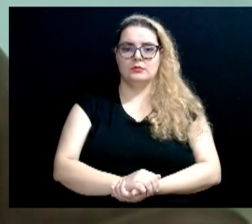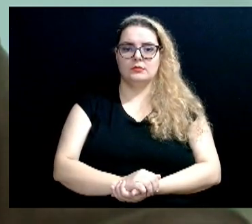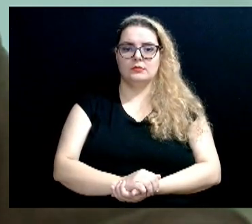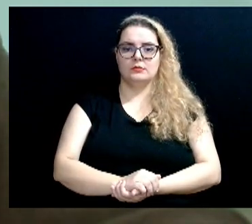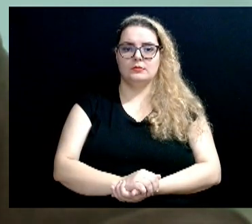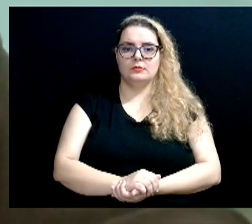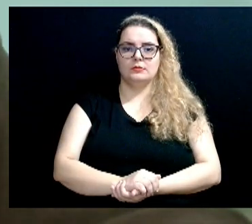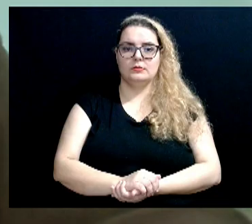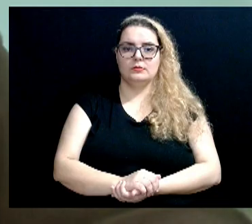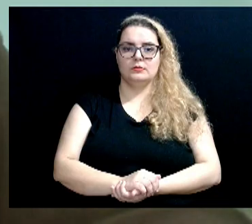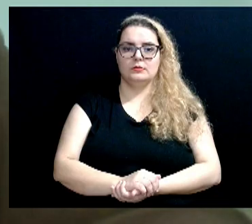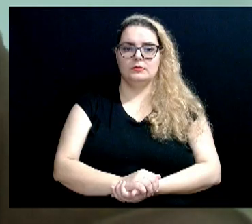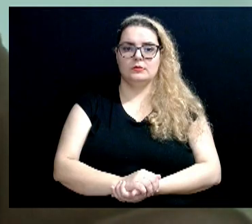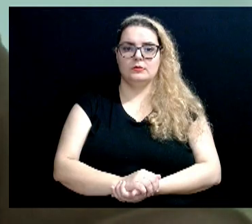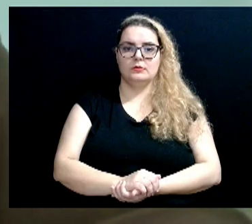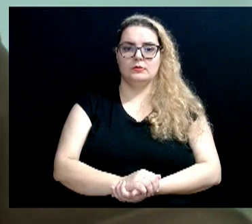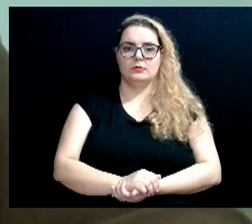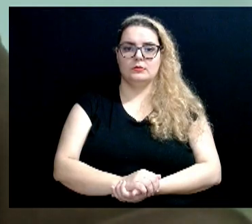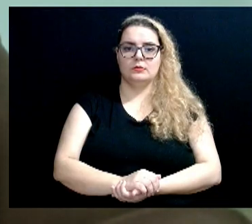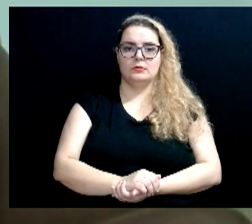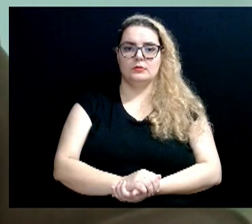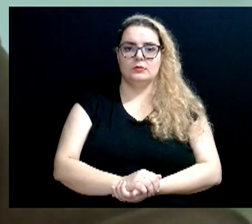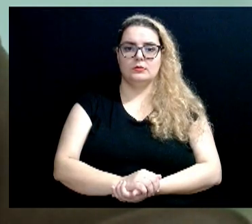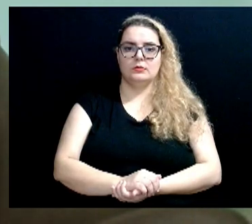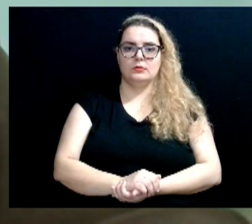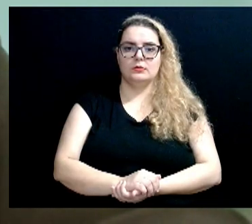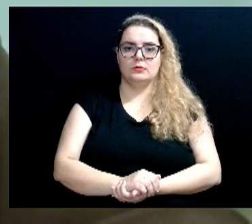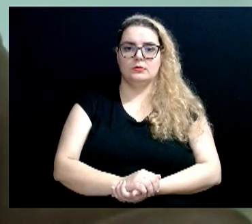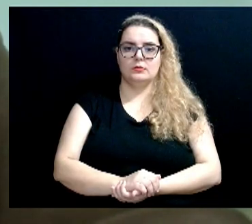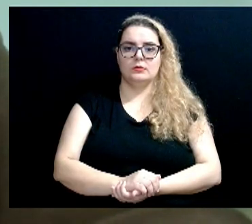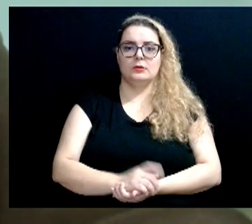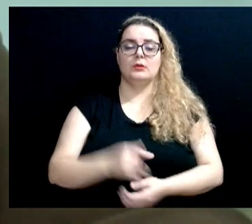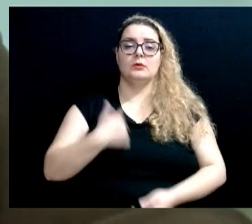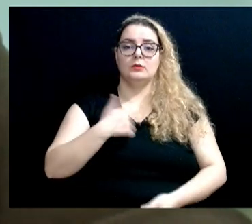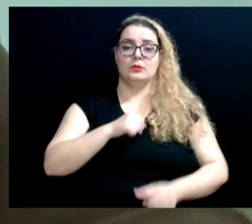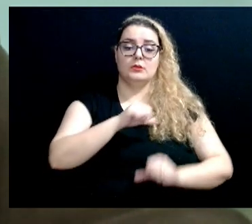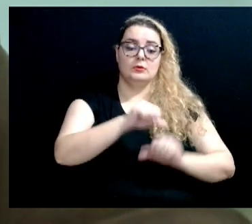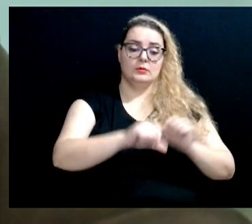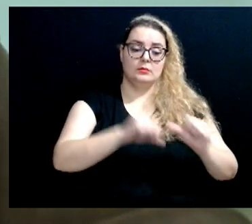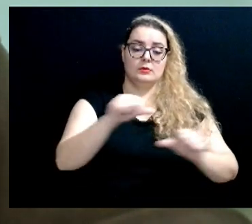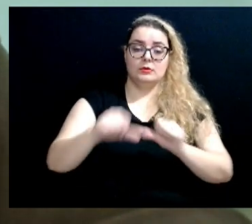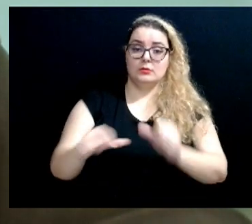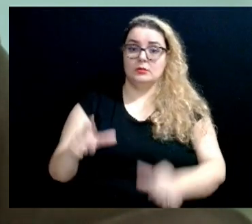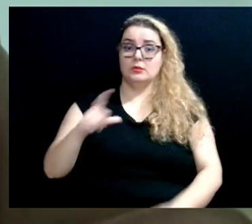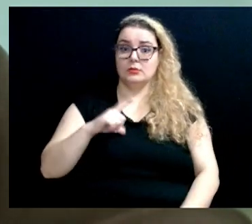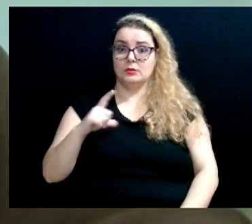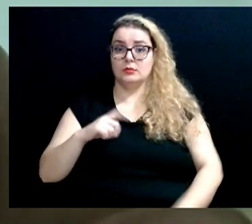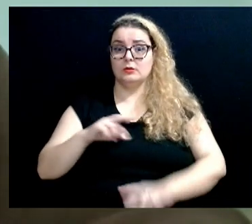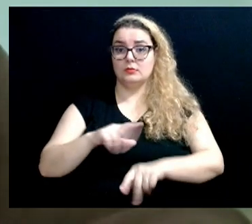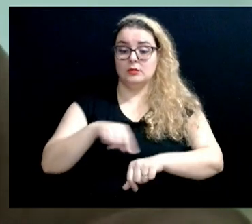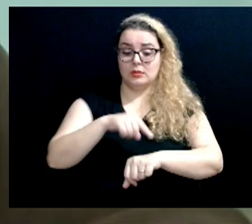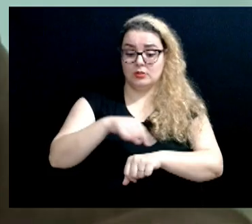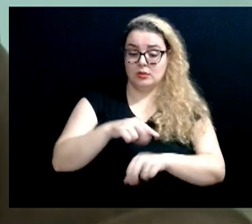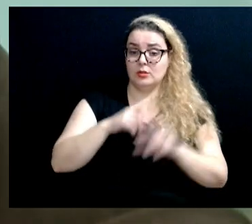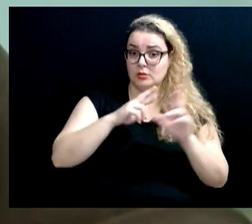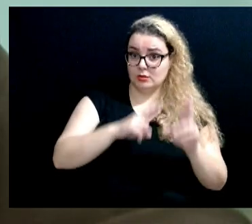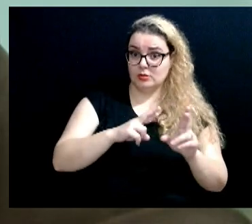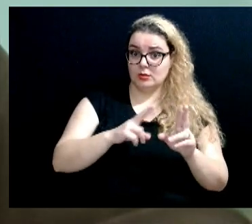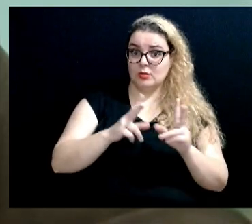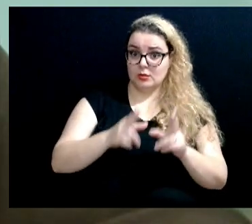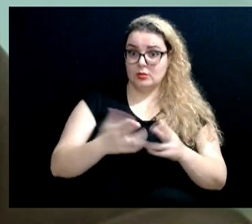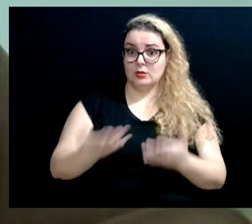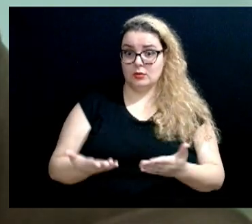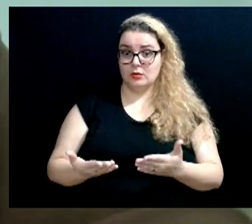acontecer ou seja, a gente vai tendo uma modificação no número de horas de sono à medida que o envelhecimento